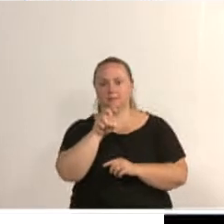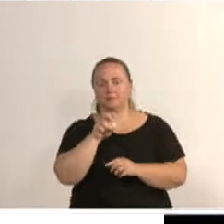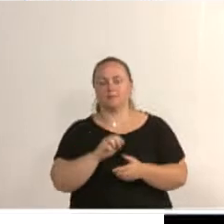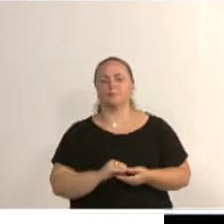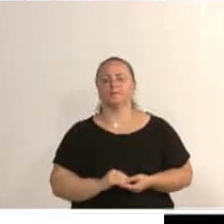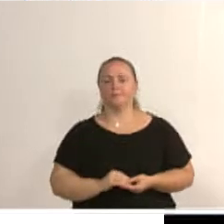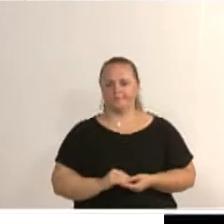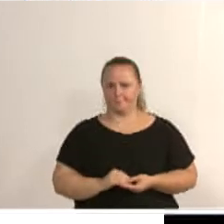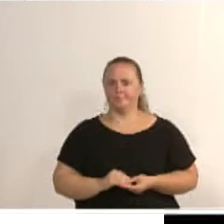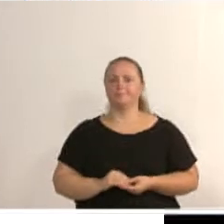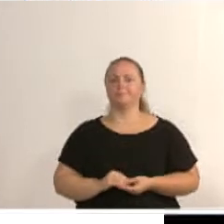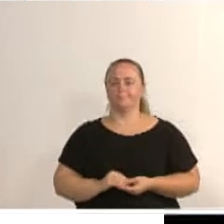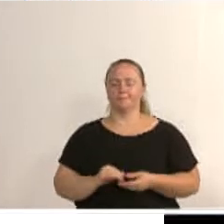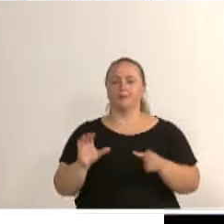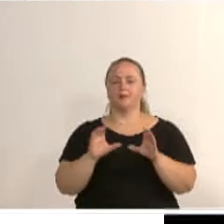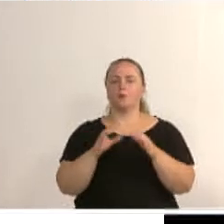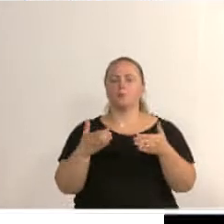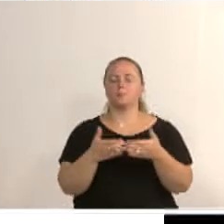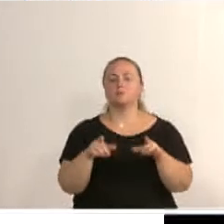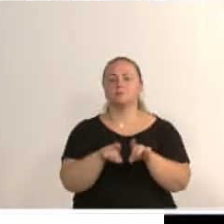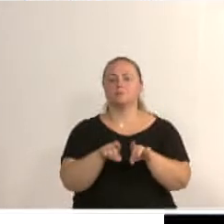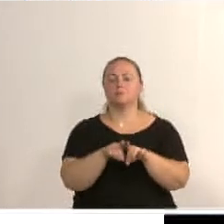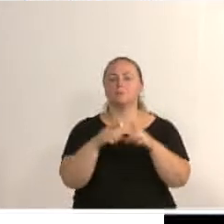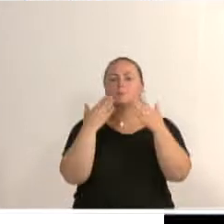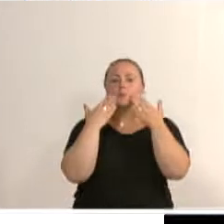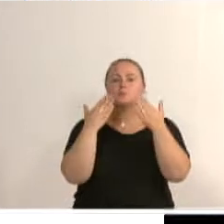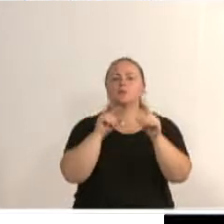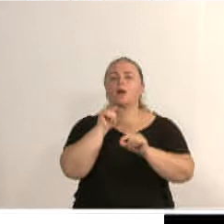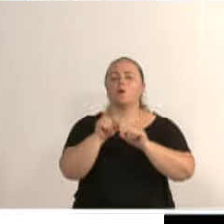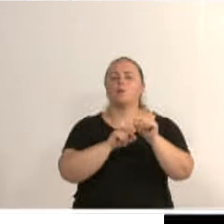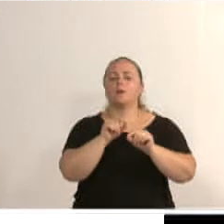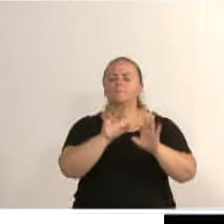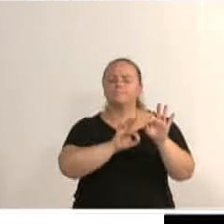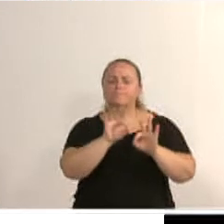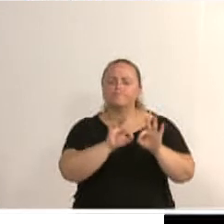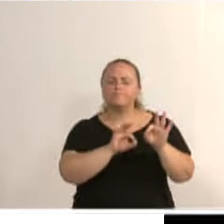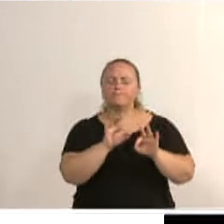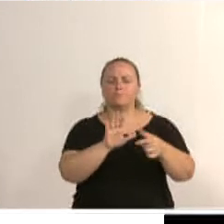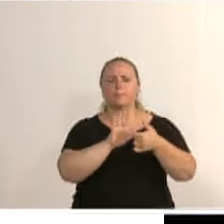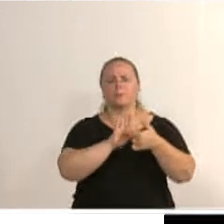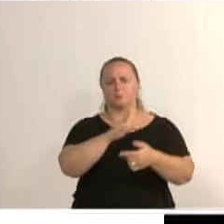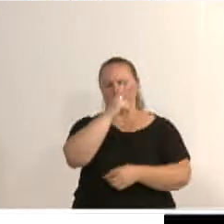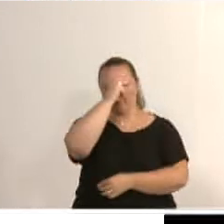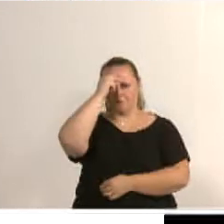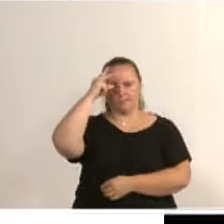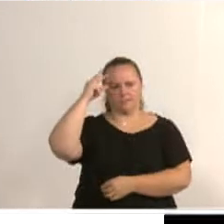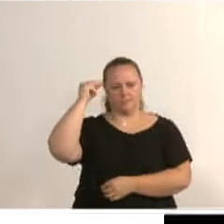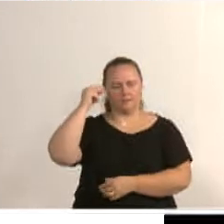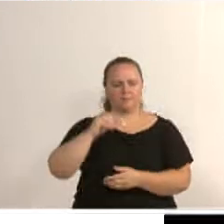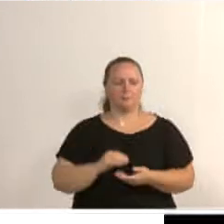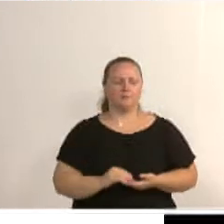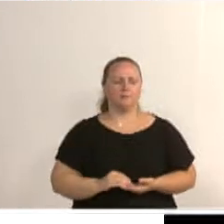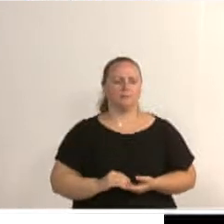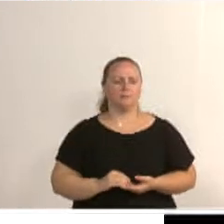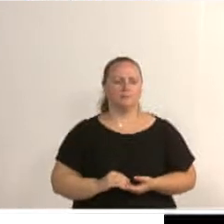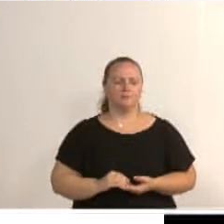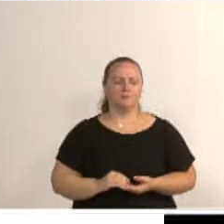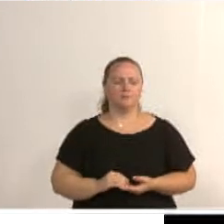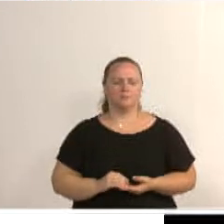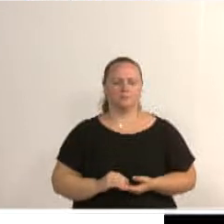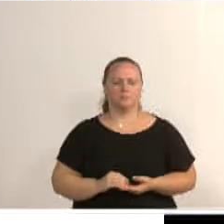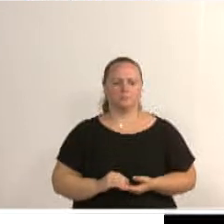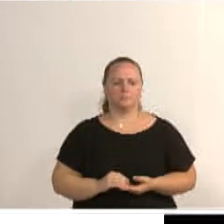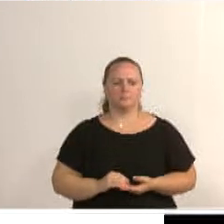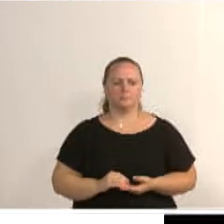que pudessem ser corrigidos nesse sistema e indicasse ao poder municipal, ao poder concedente, possíveis ações que mantivessem essa